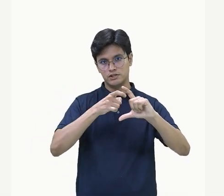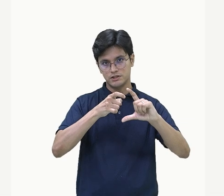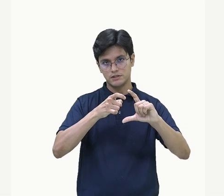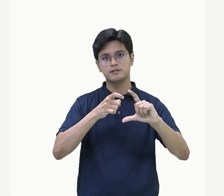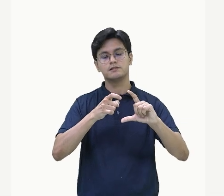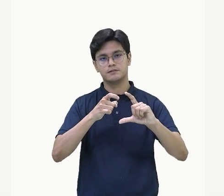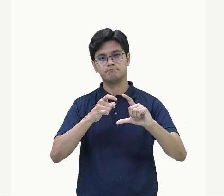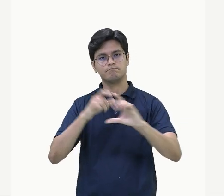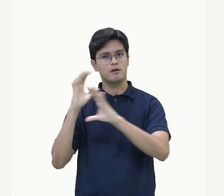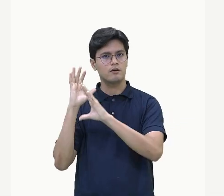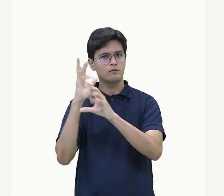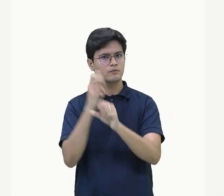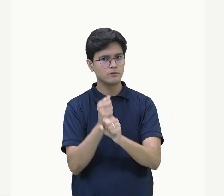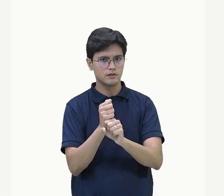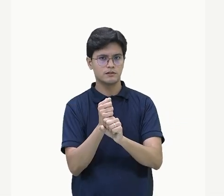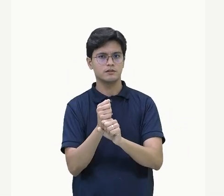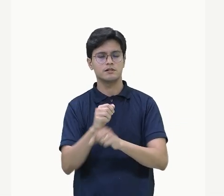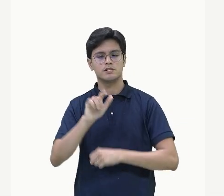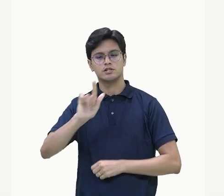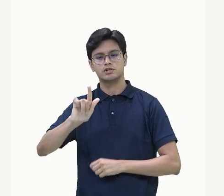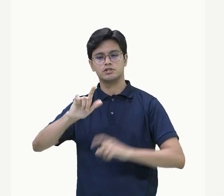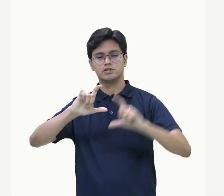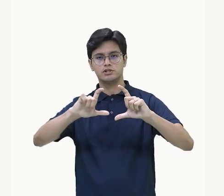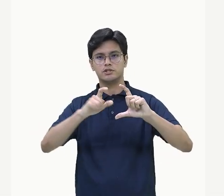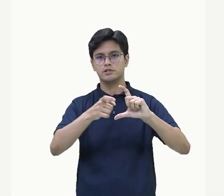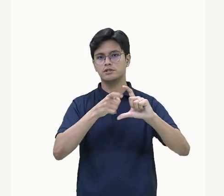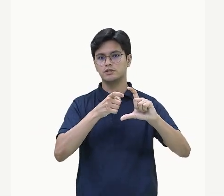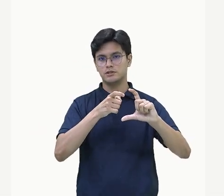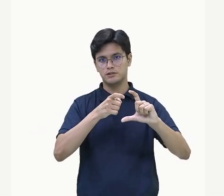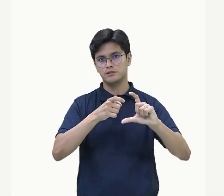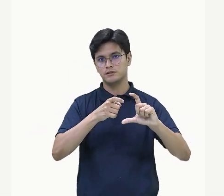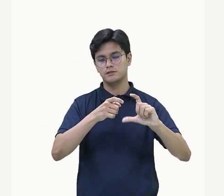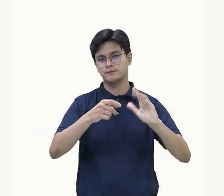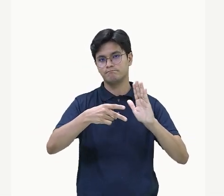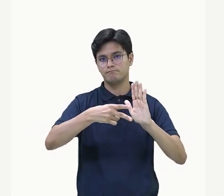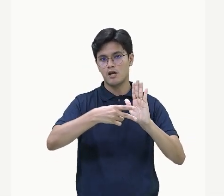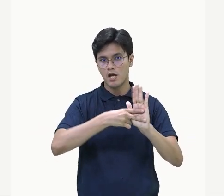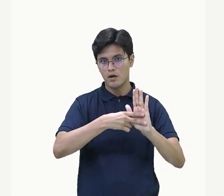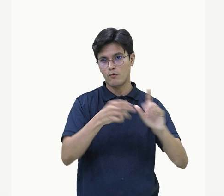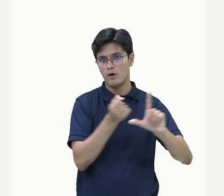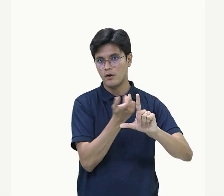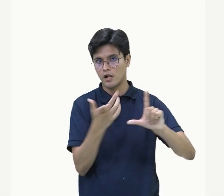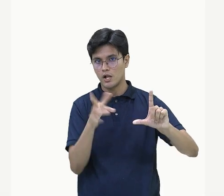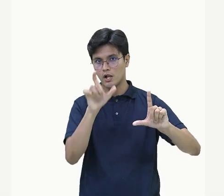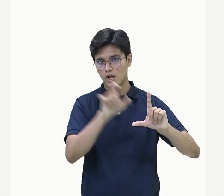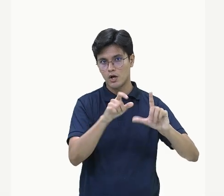Recapitulando aqui, g de x é o log de x na base a.